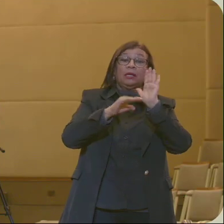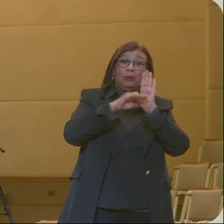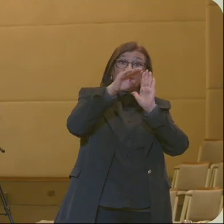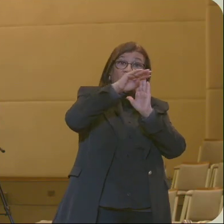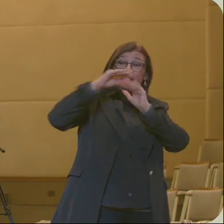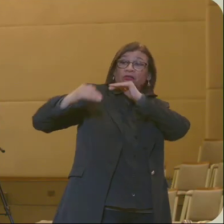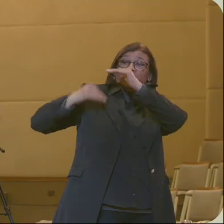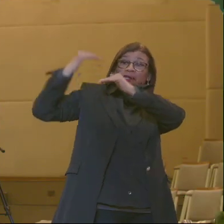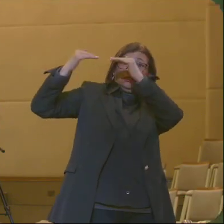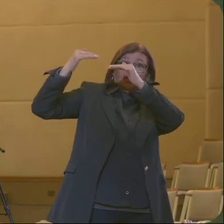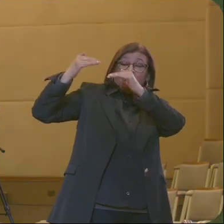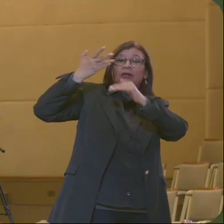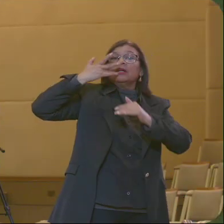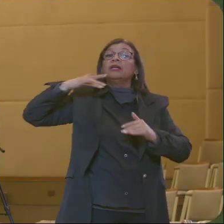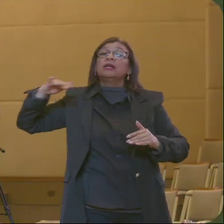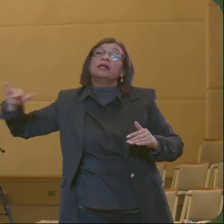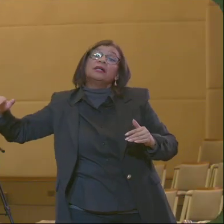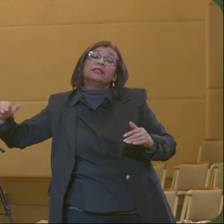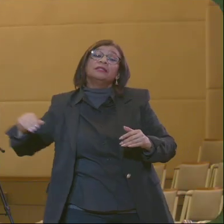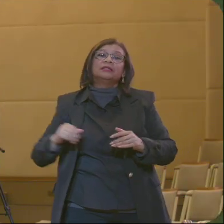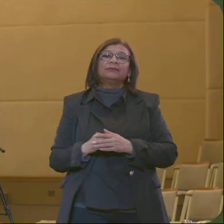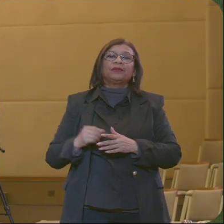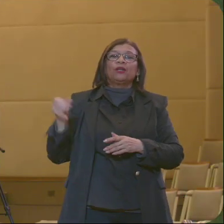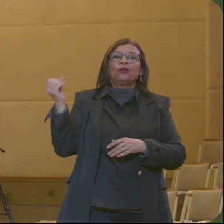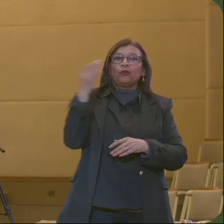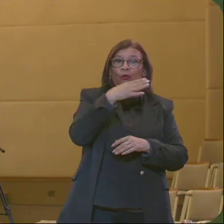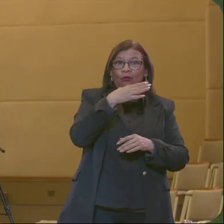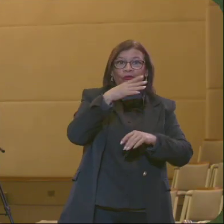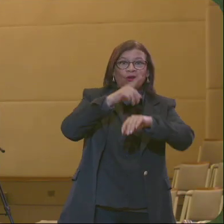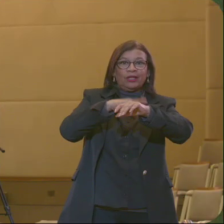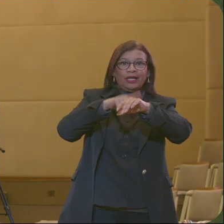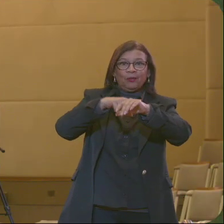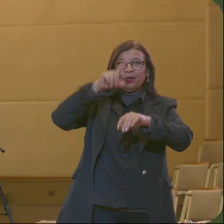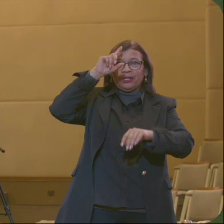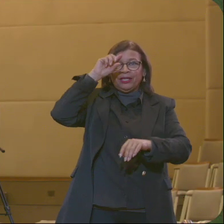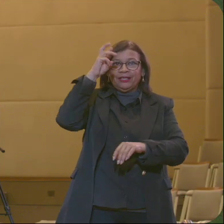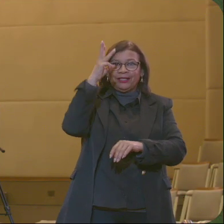Cristo. Nova temporada estreia dia 3 de junho e